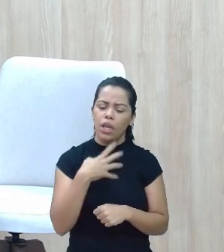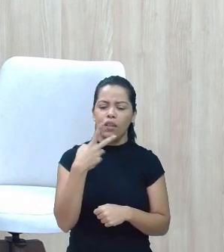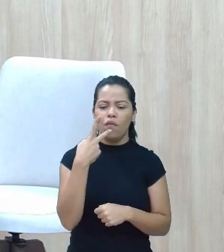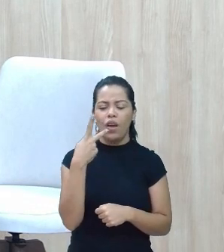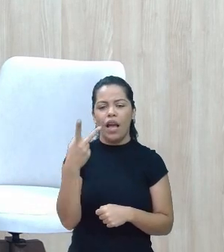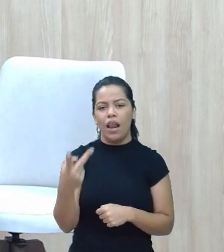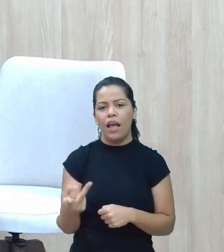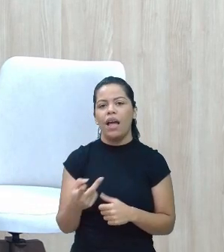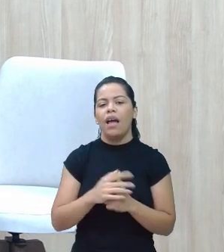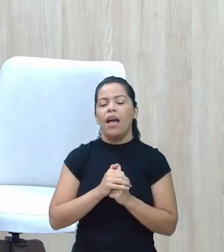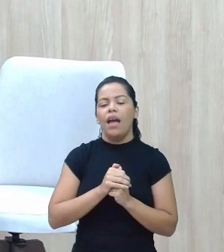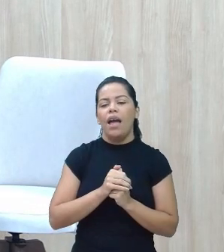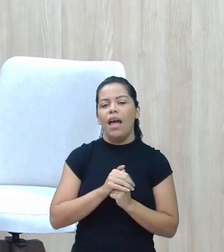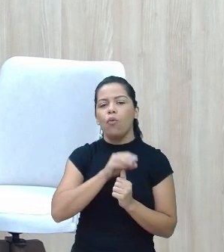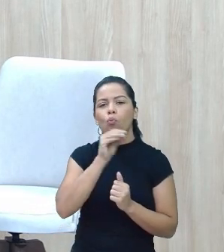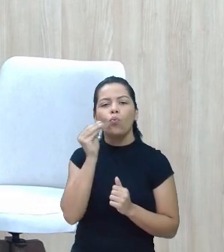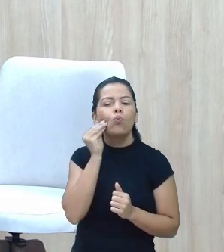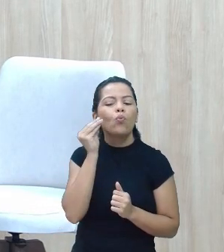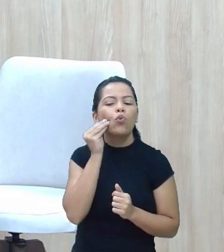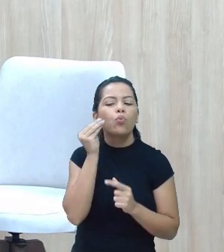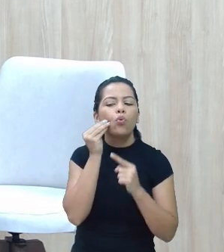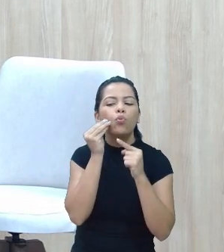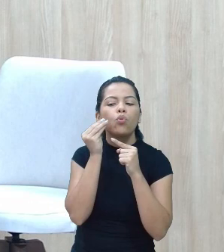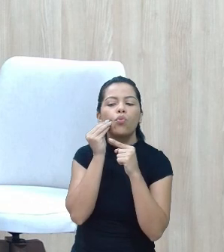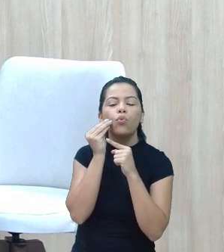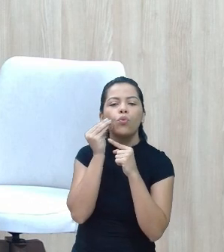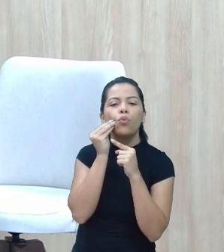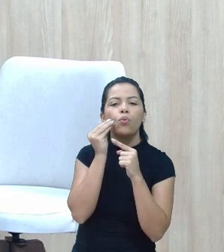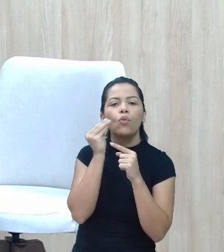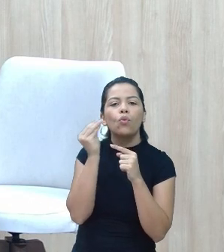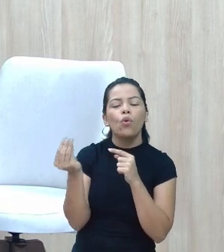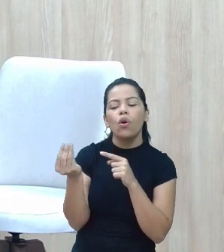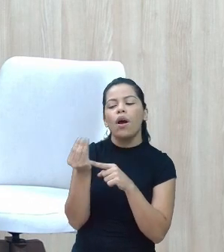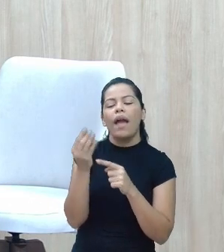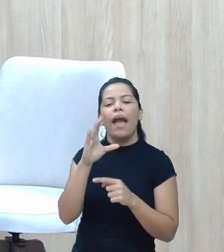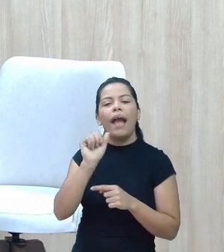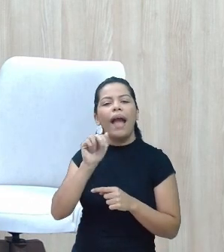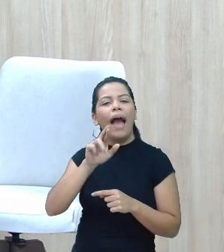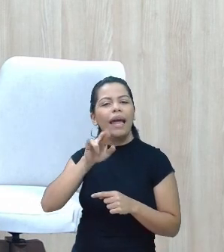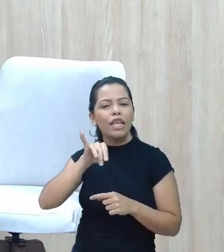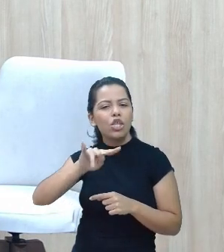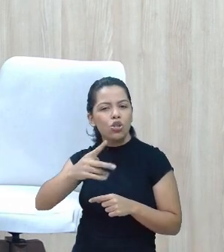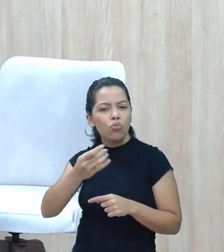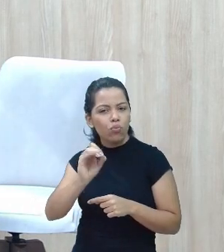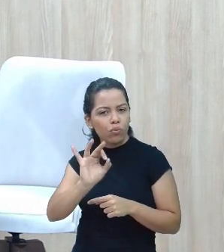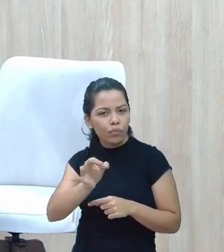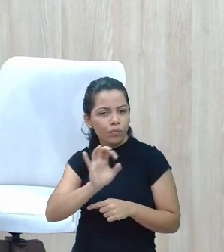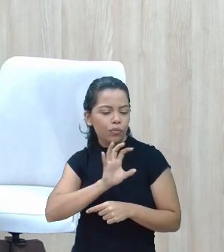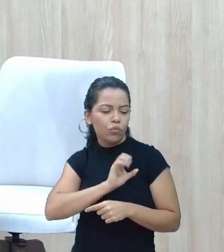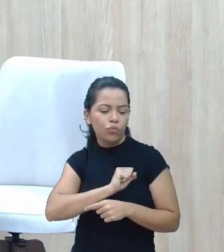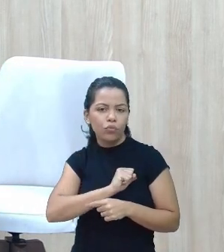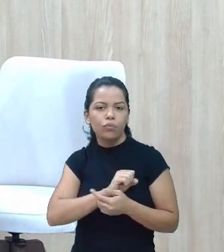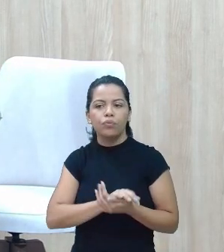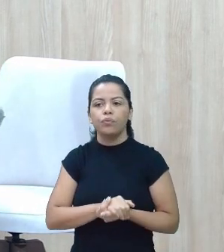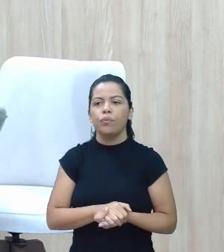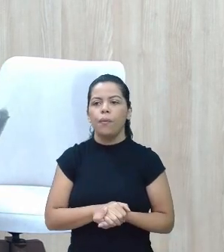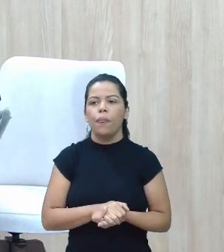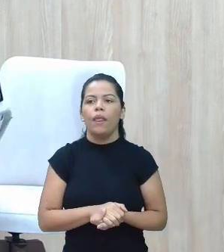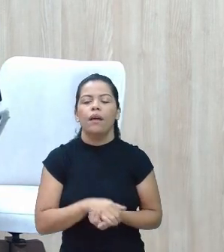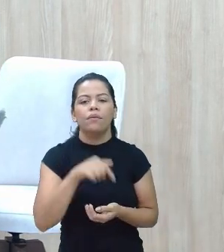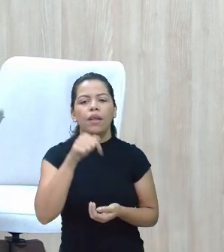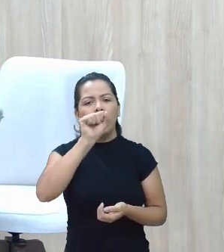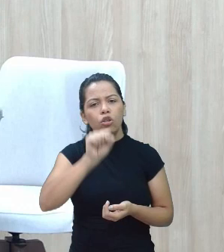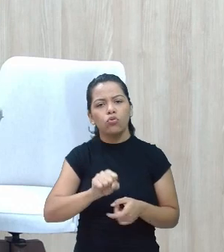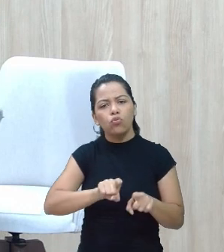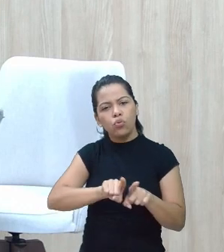beijo com carinho, que é uma coisa que só nós temos, é o tal do cheiro. Só aqui no Nordeste, o pessoal do Sul copia